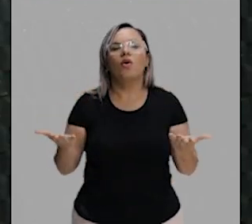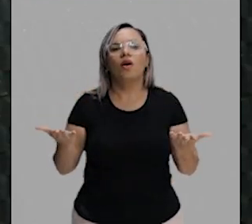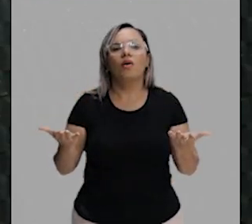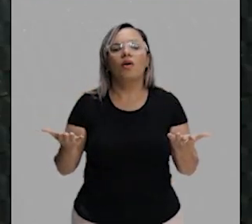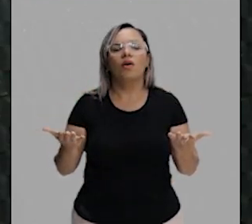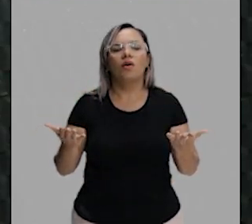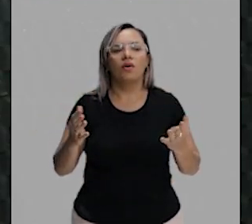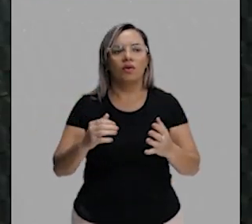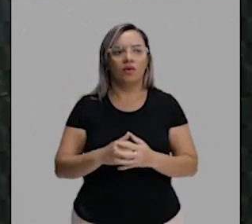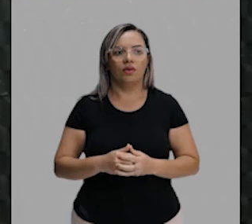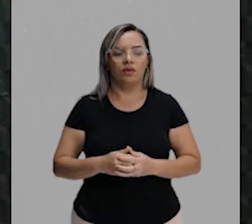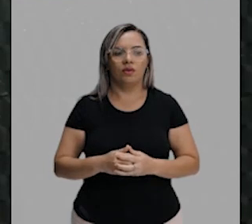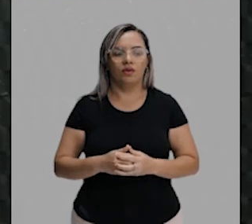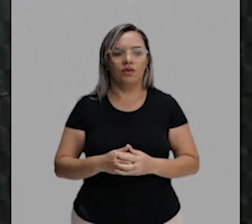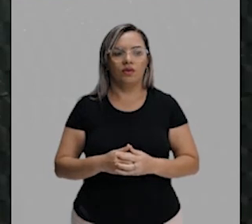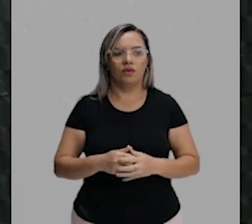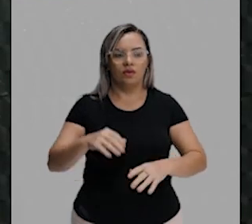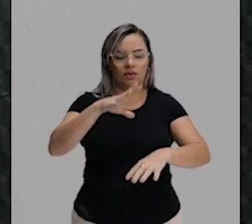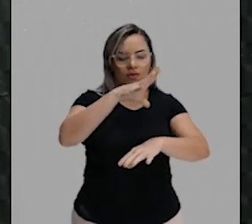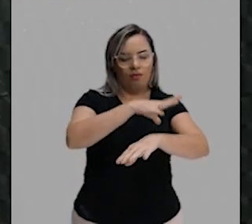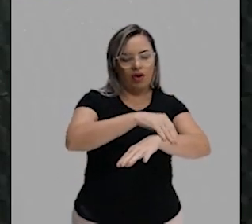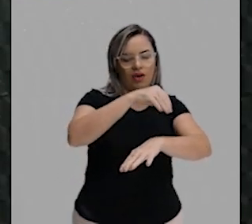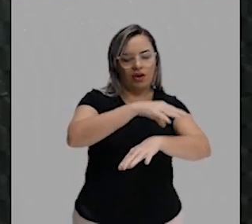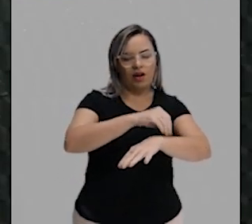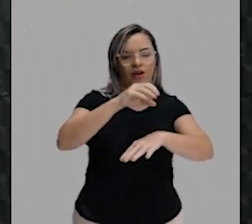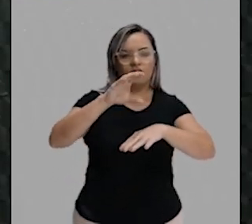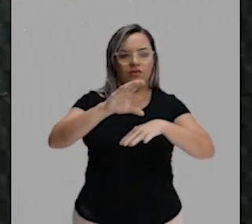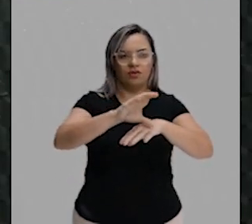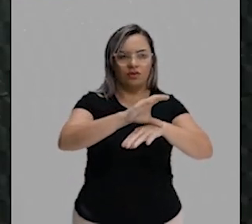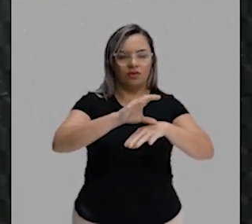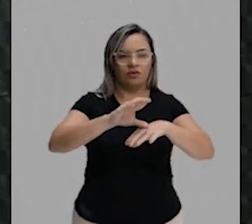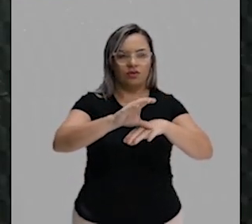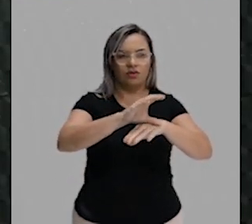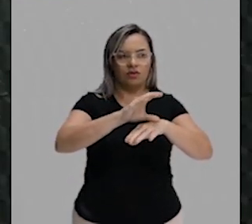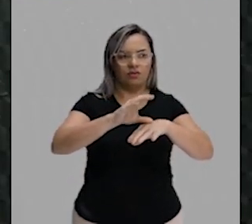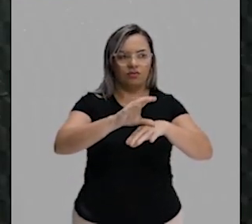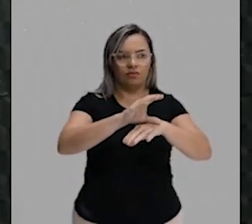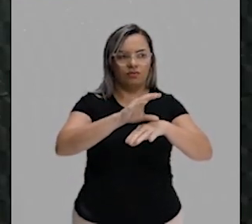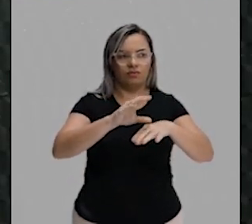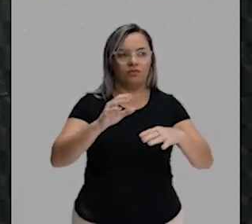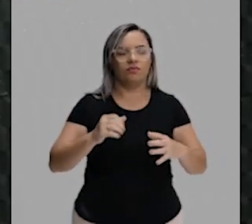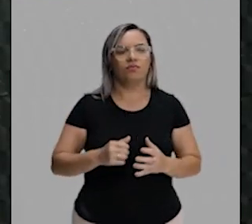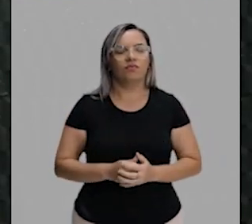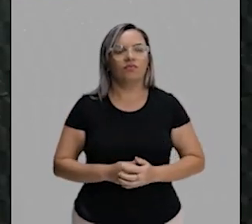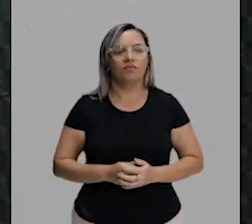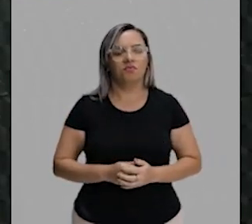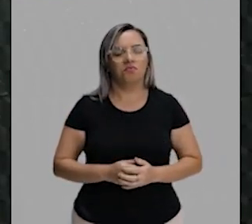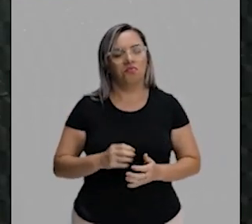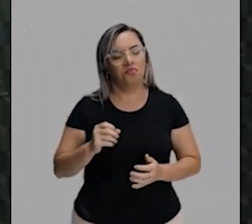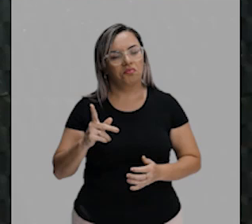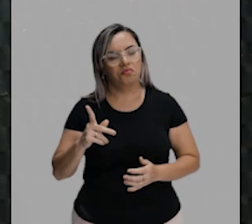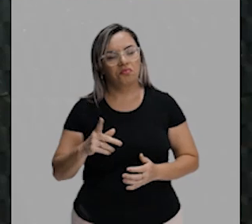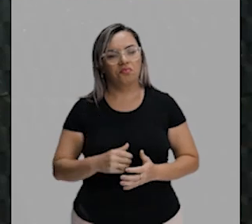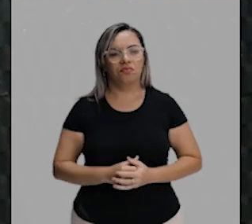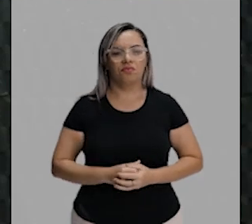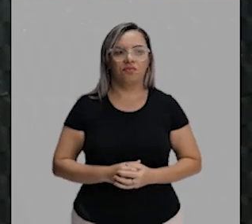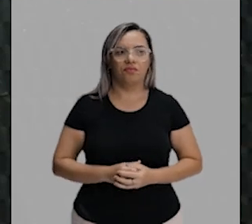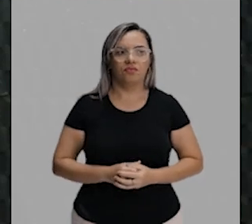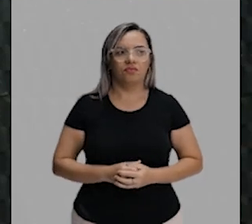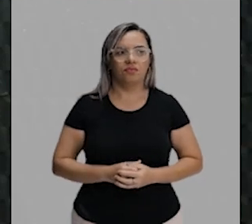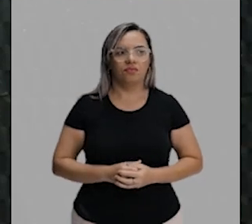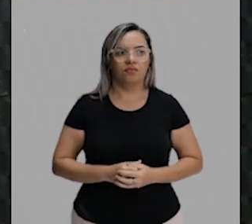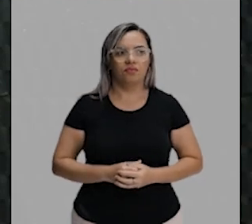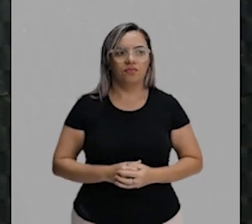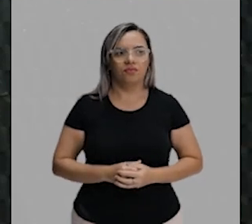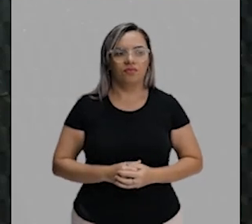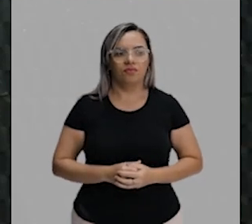genótipo? Opa, pelagem cinza. Tá aqui, pelagem cinza. Beleza. Esse